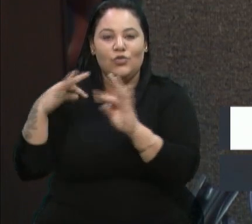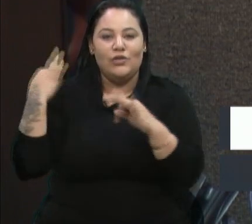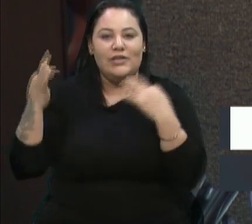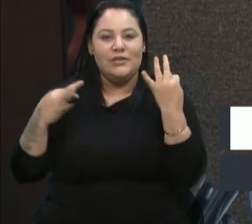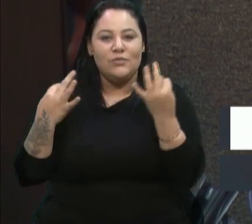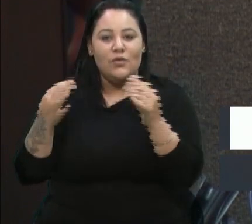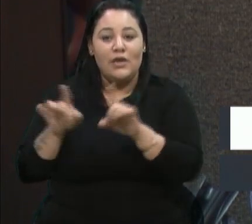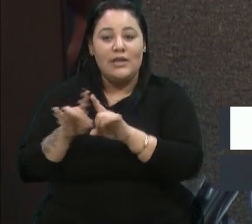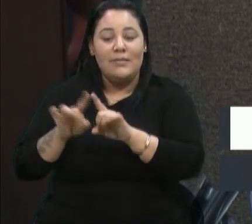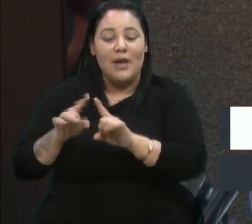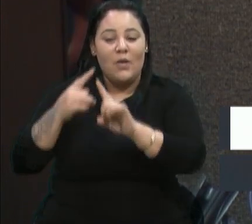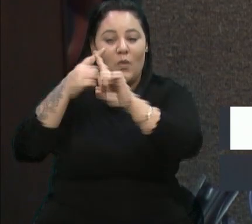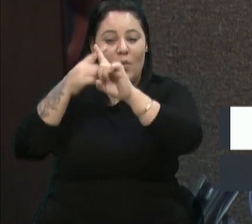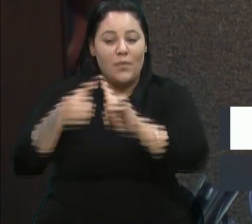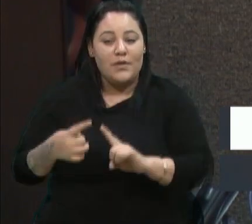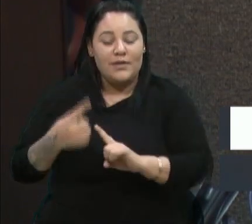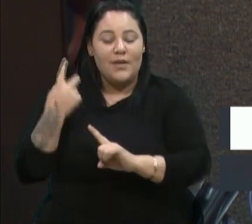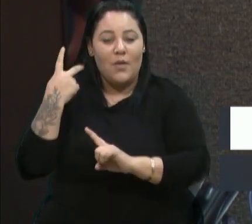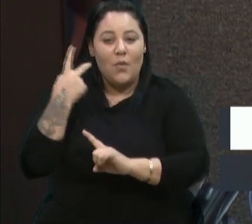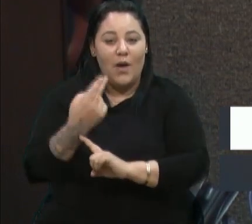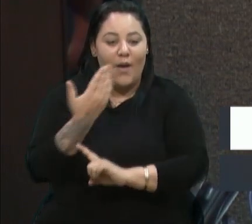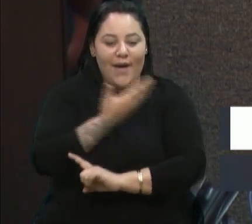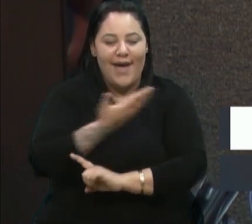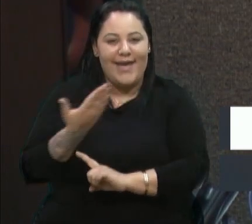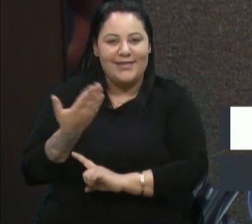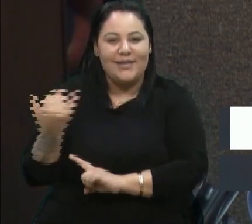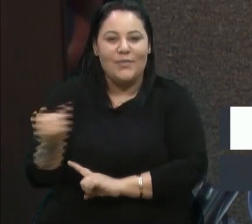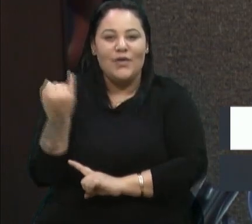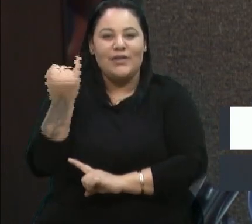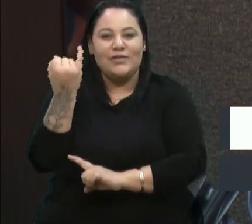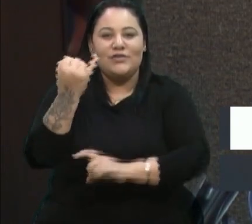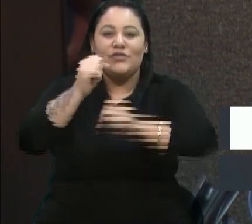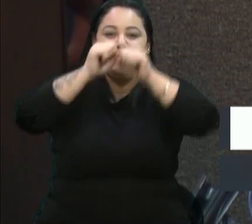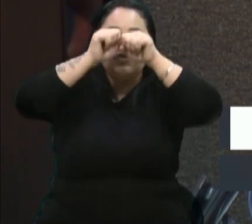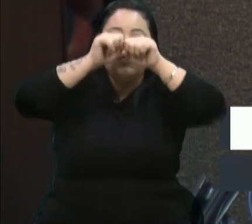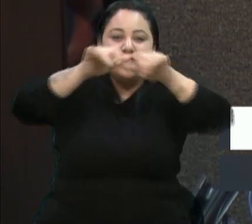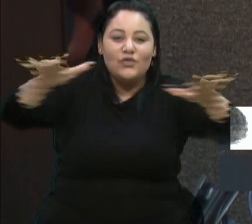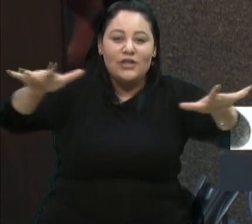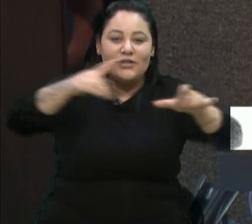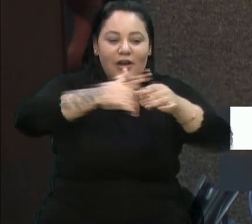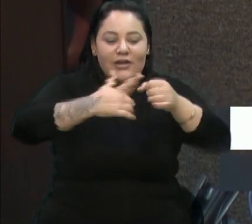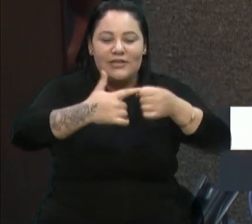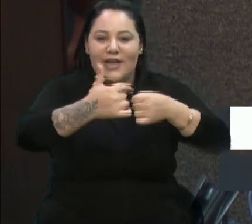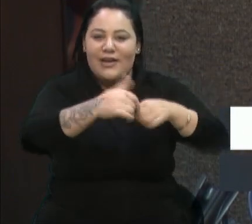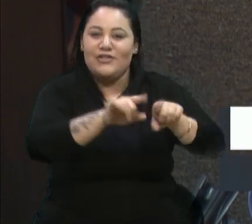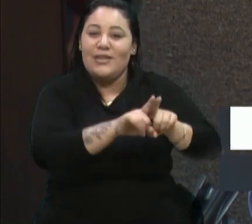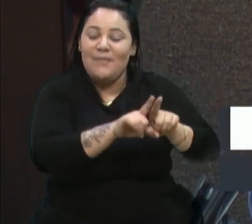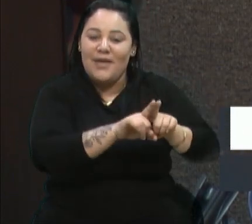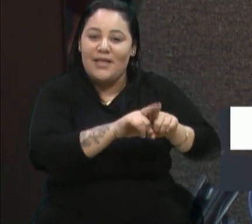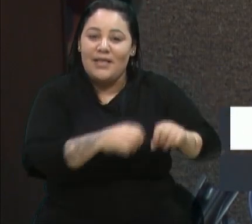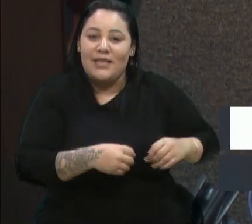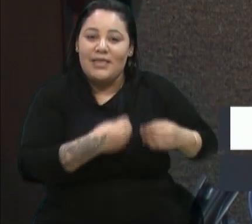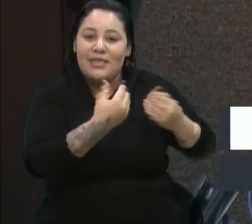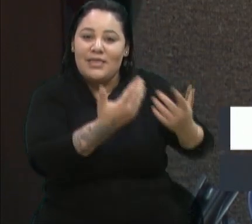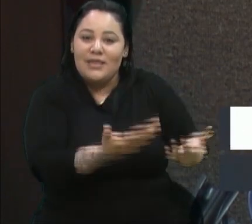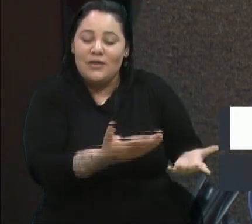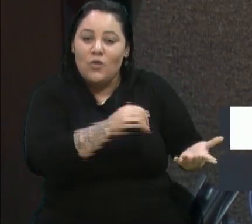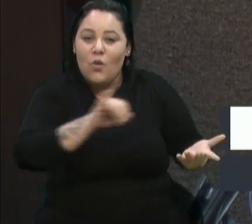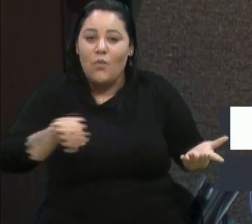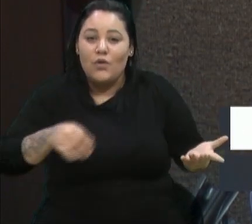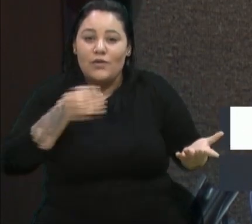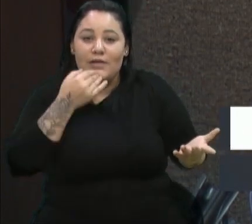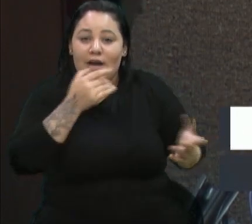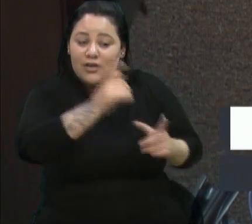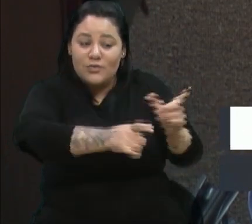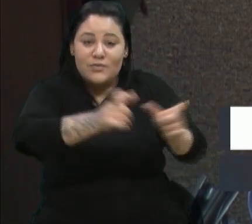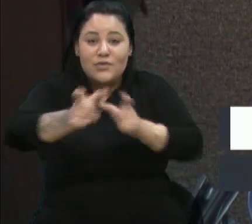de competições como essa tão importante, divulgando a nossa cidade e, de fato, também oportunizando pessoas e